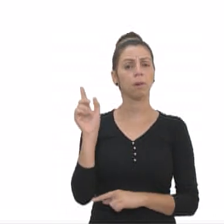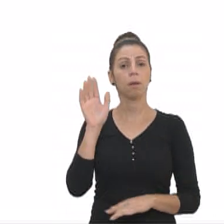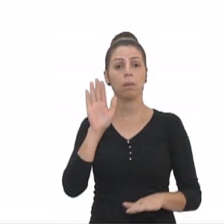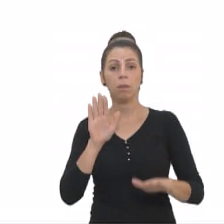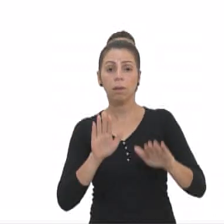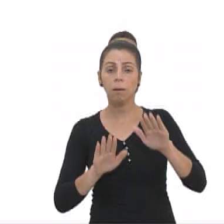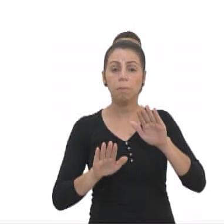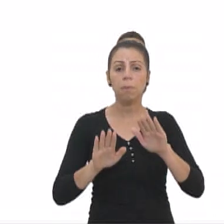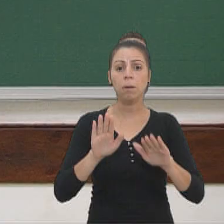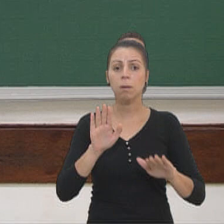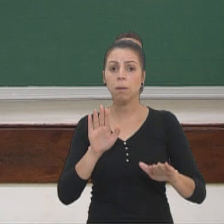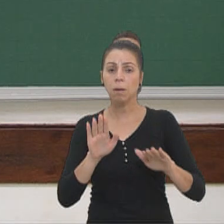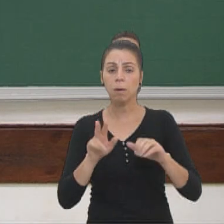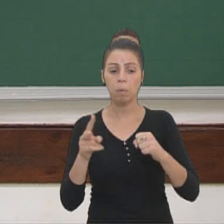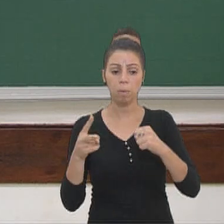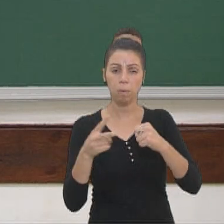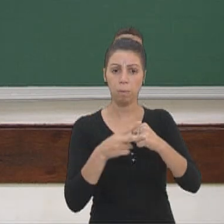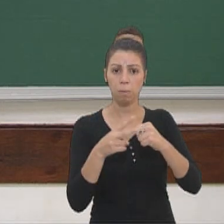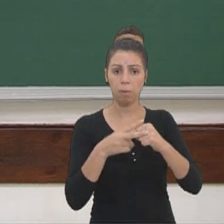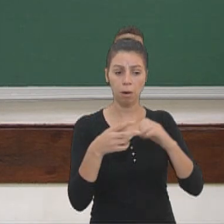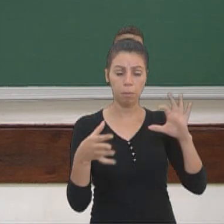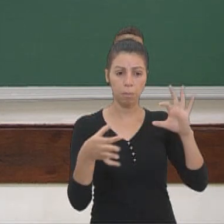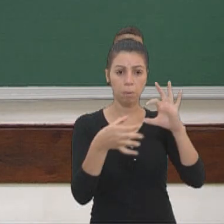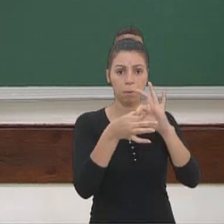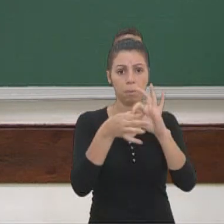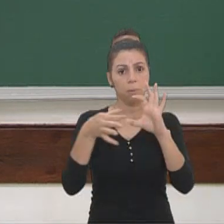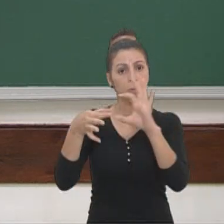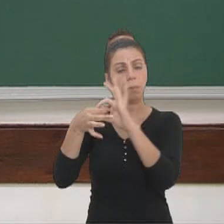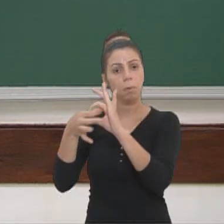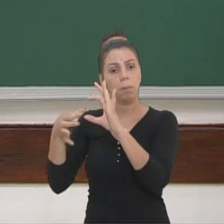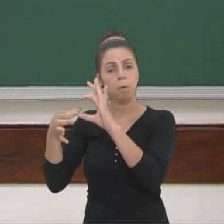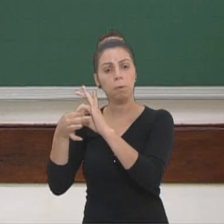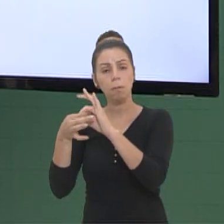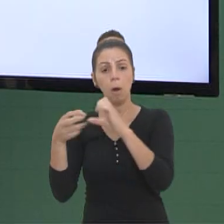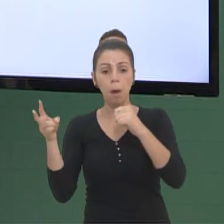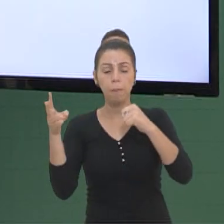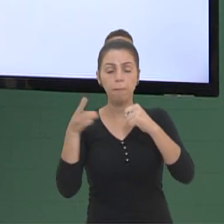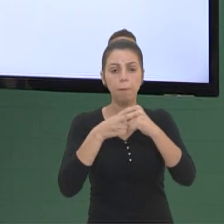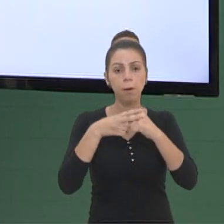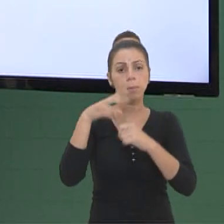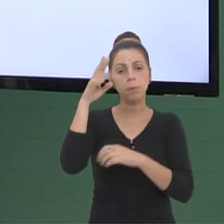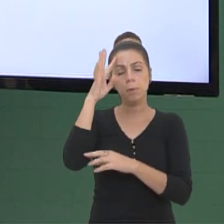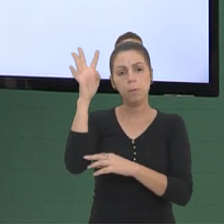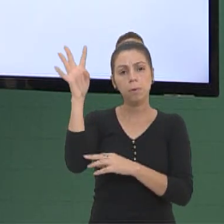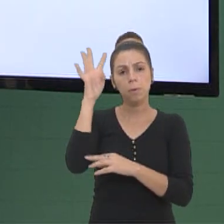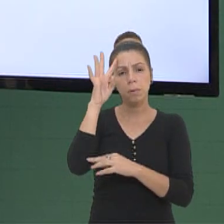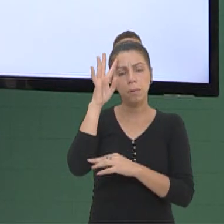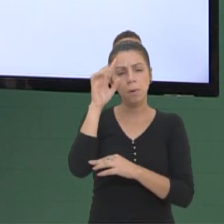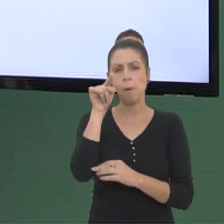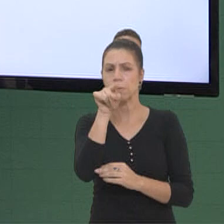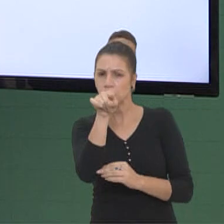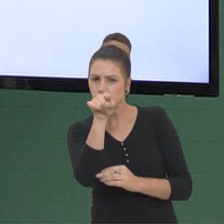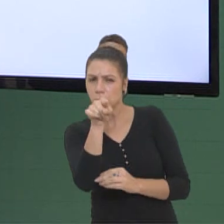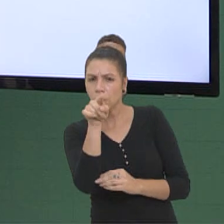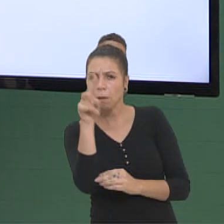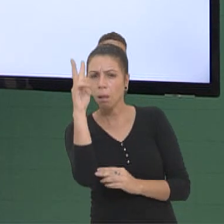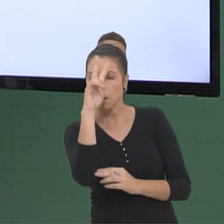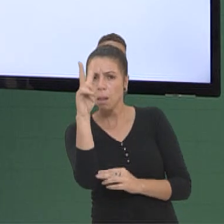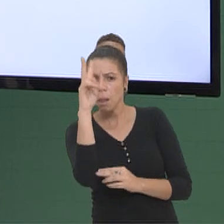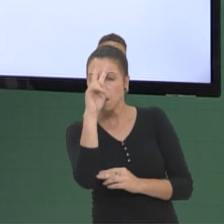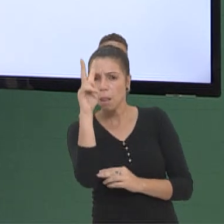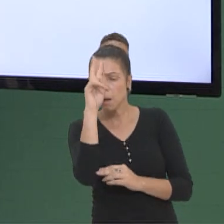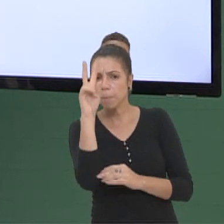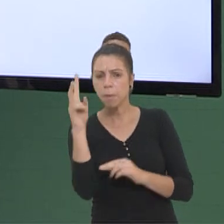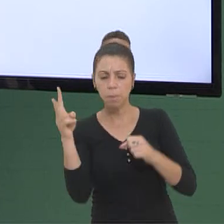aqui da conjugação juntamente com verbos reflexivos, vocês lembram dos verbos reflexivos nas aulas